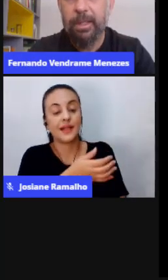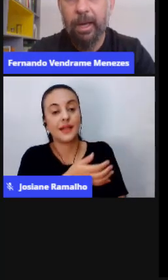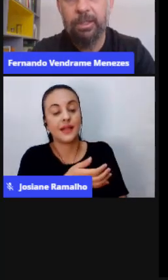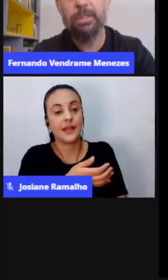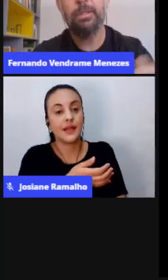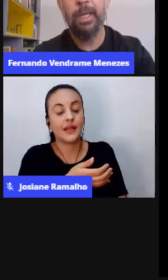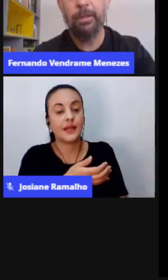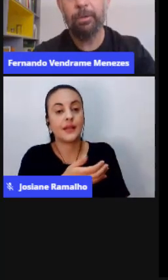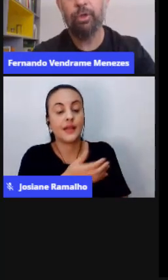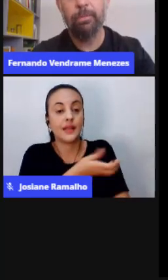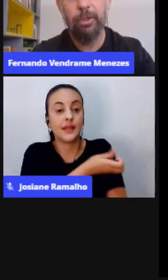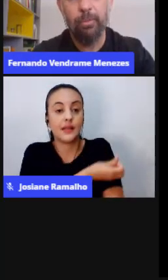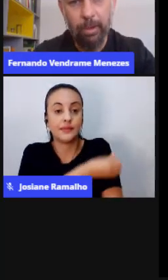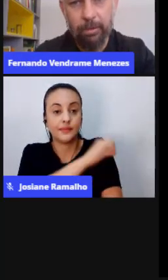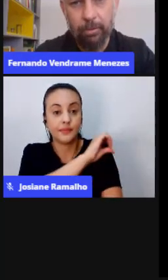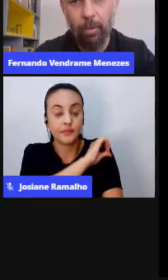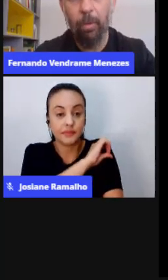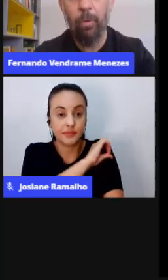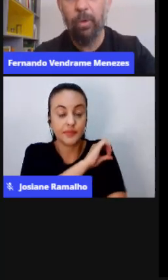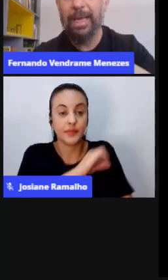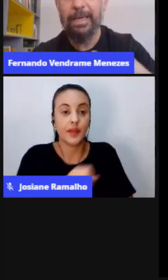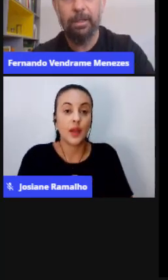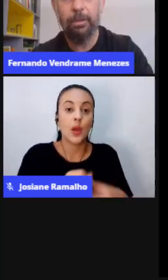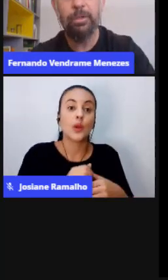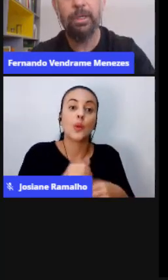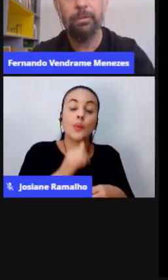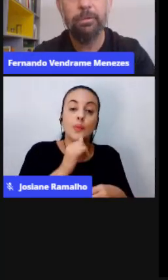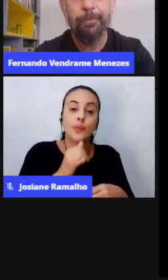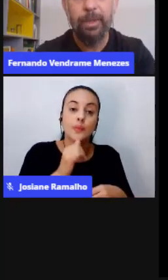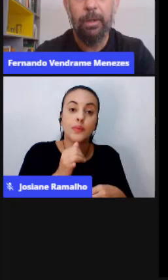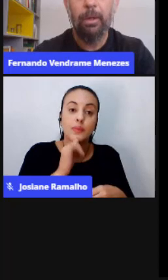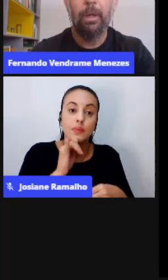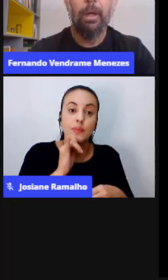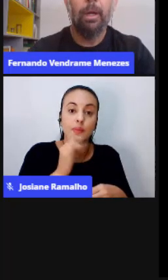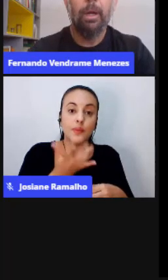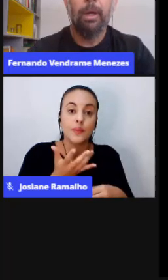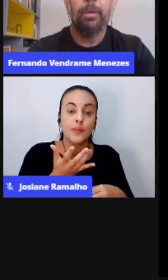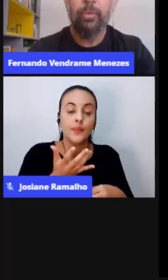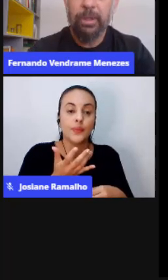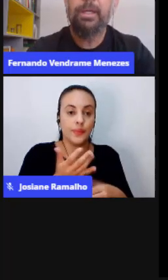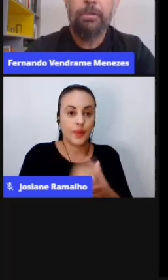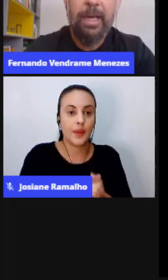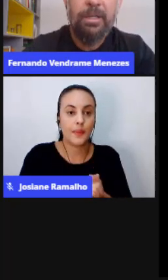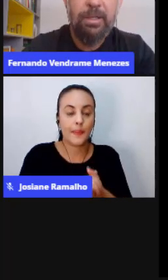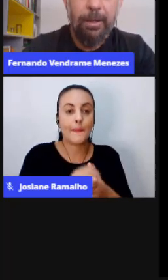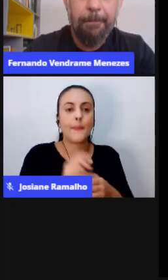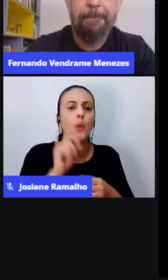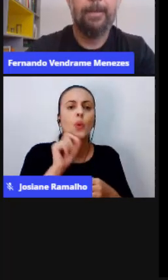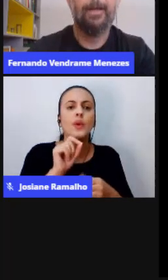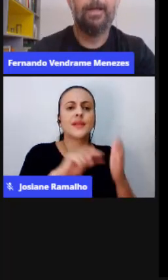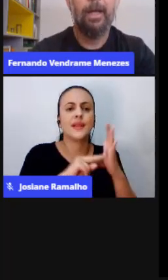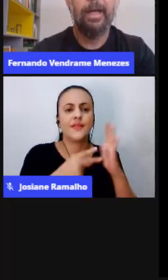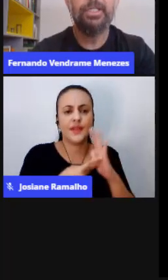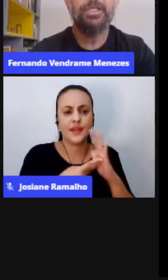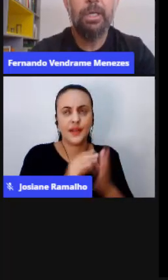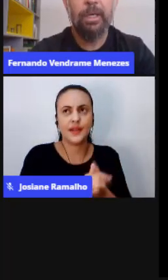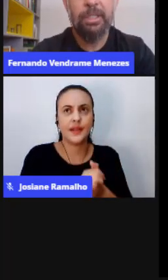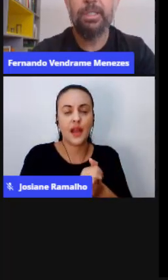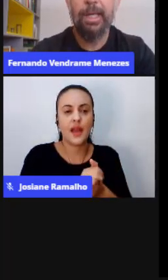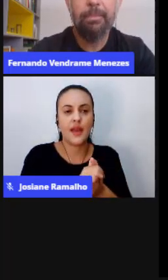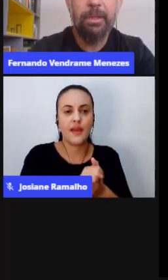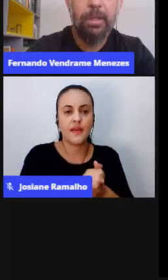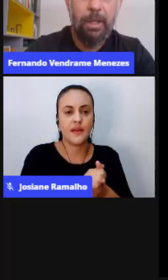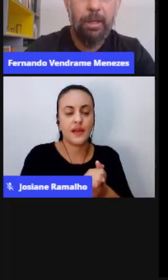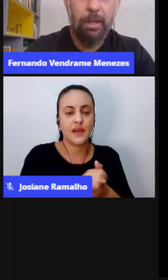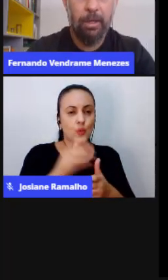das habilidades dentro de um mesmo ano ou entre os anos. O que isso quer dizer? A